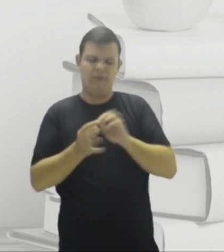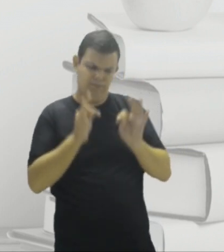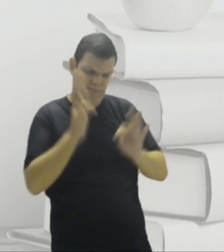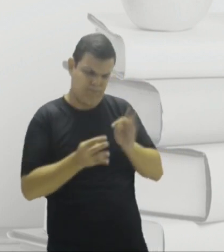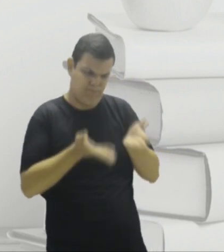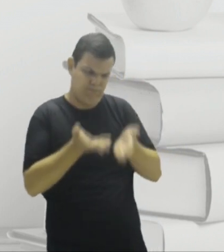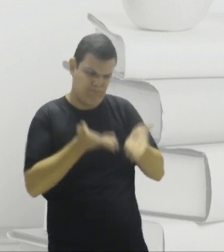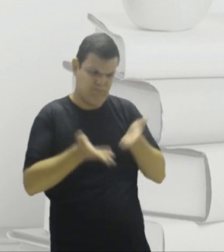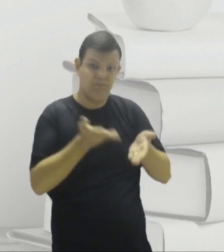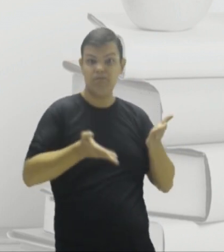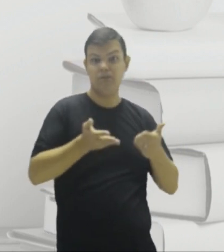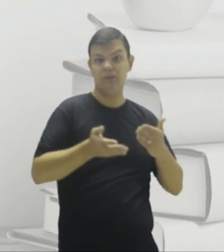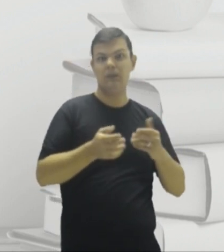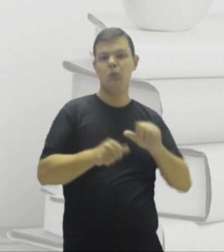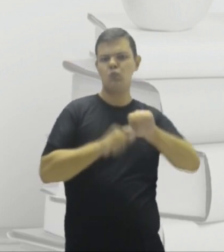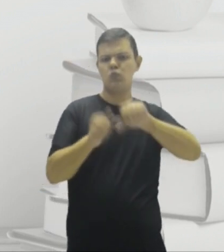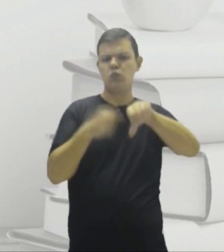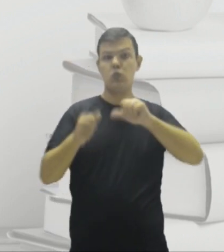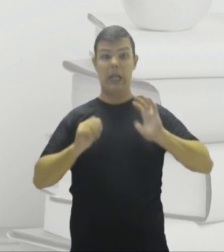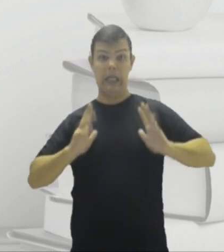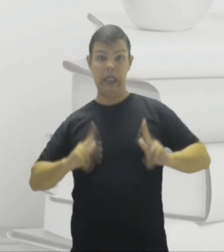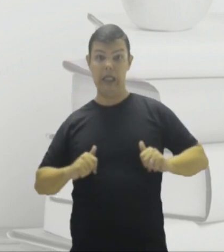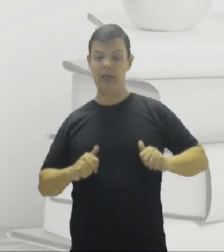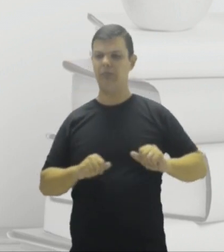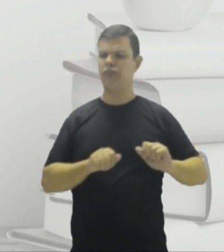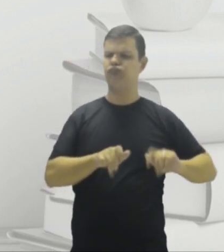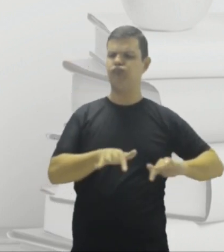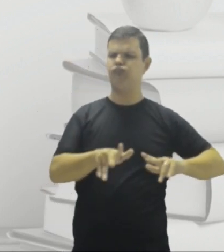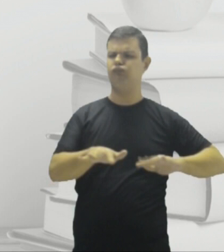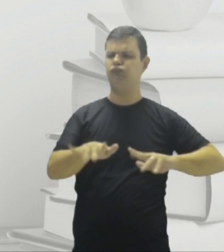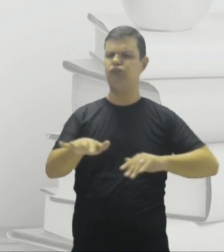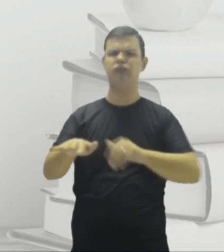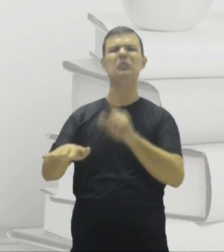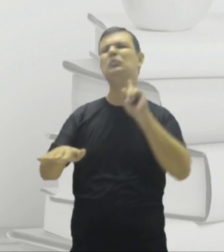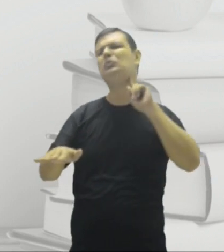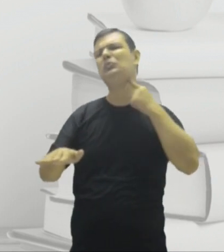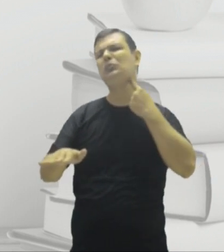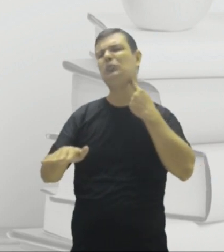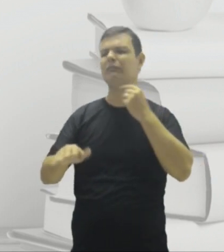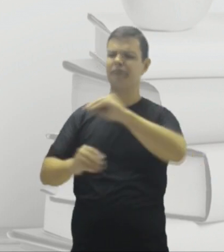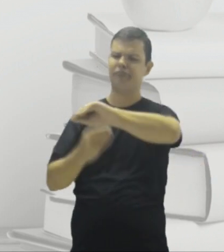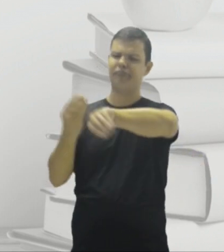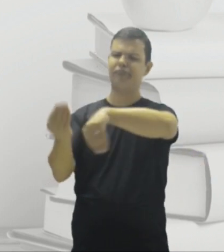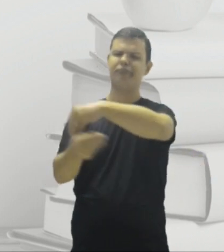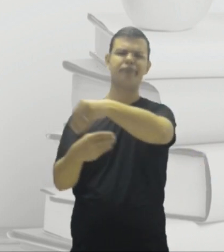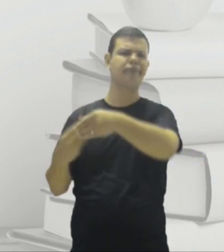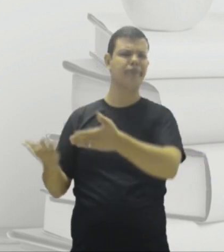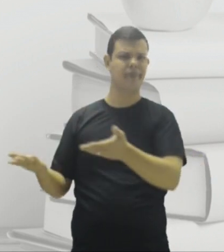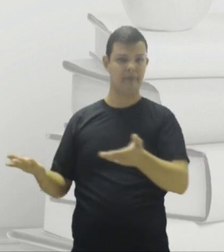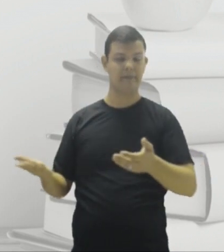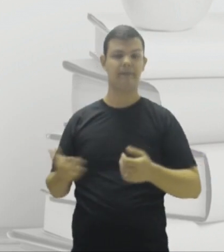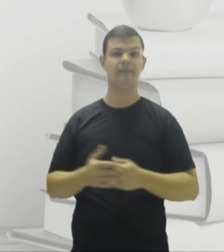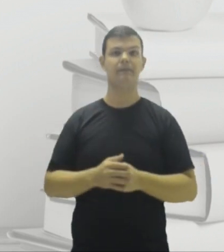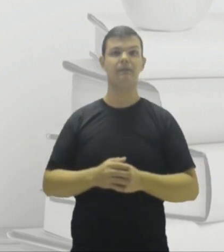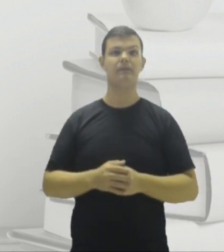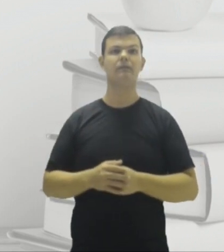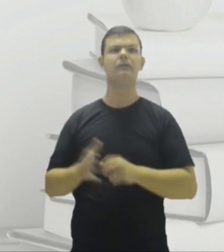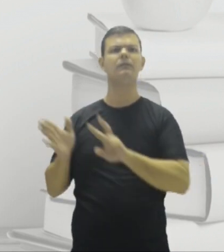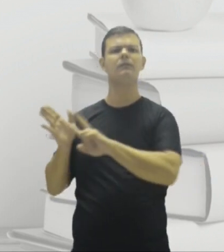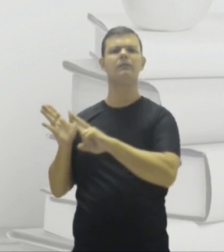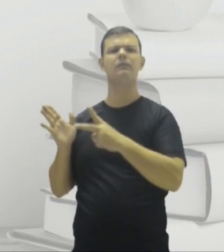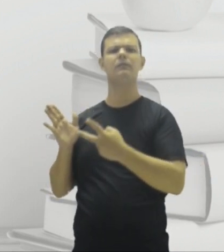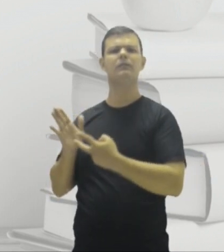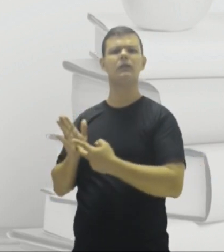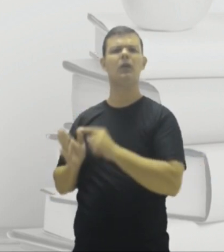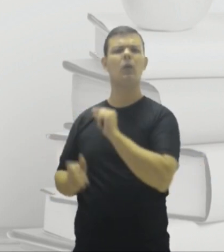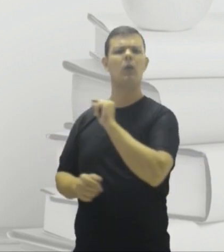ser despejado nos rios, igarapés, canais e mares provoca a poluição das águas. E nós temos aqui o conceito de